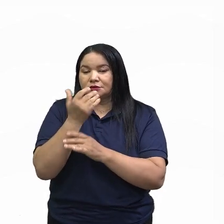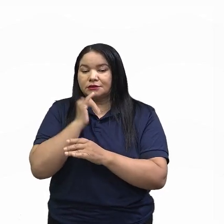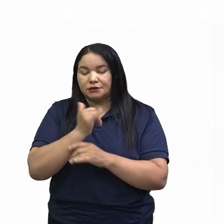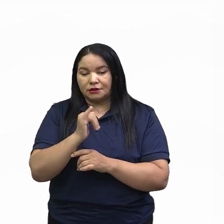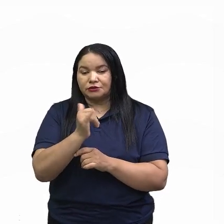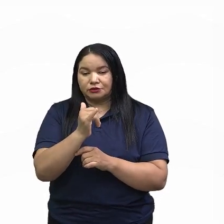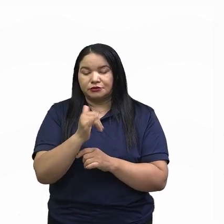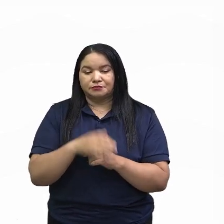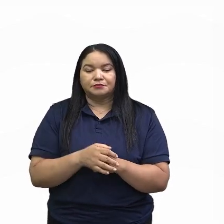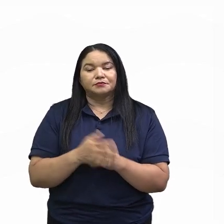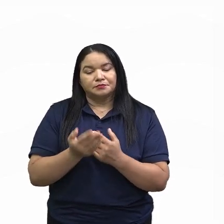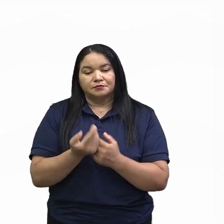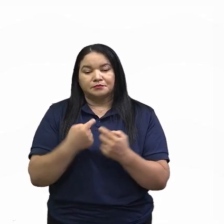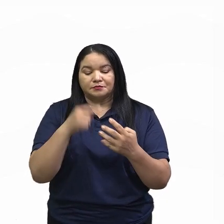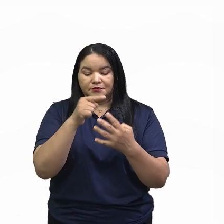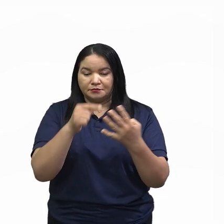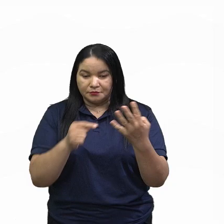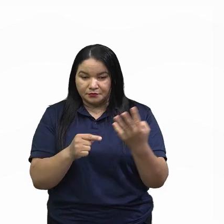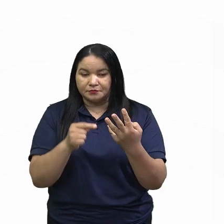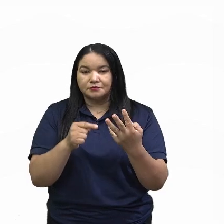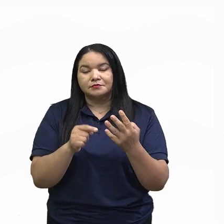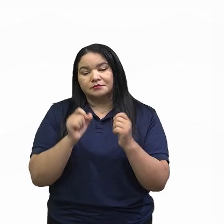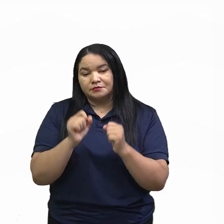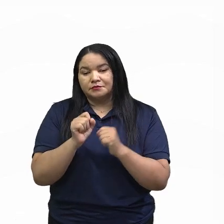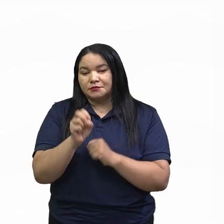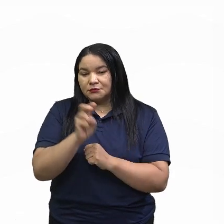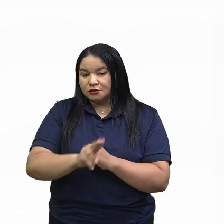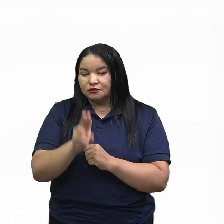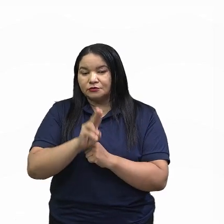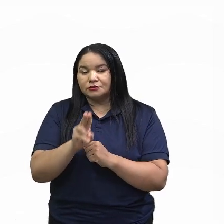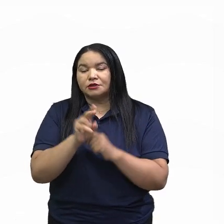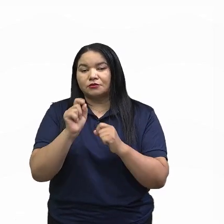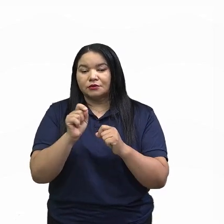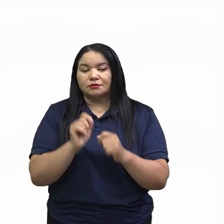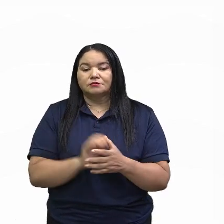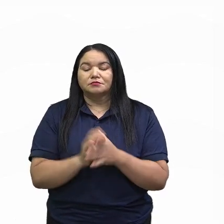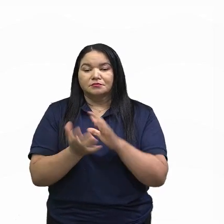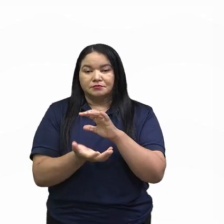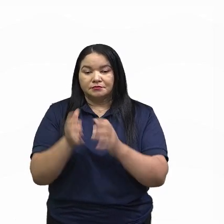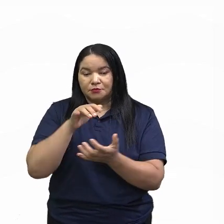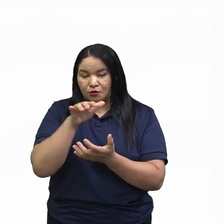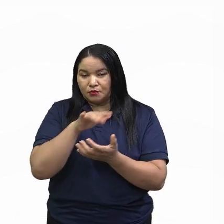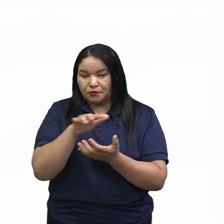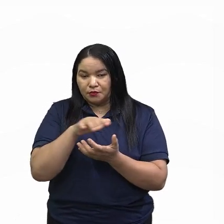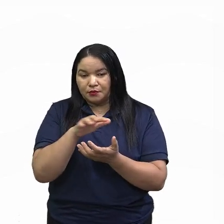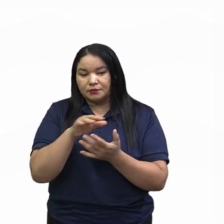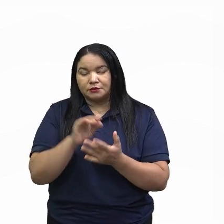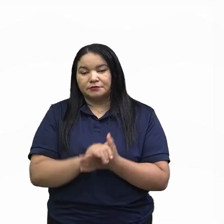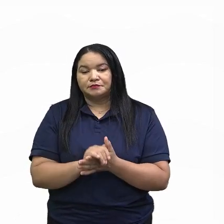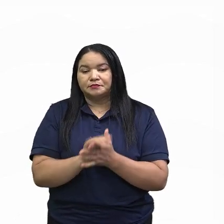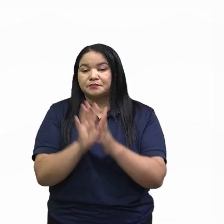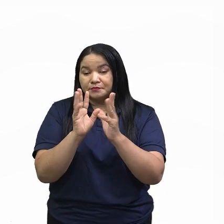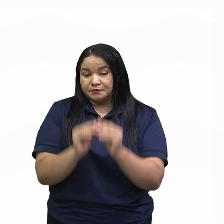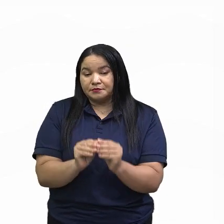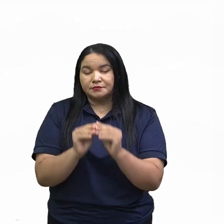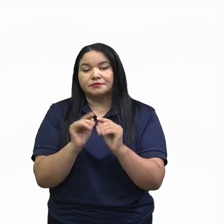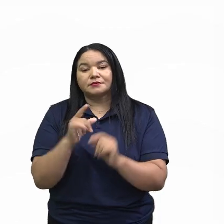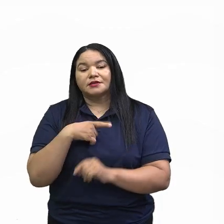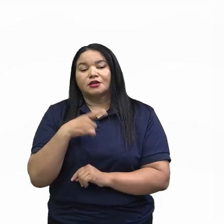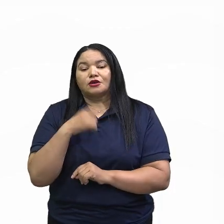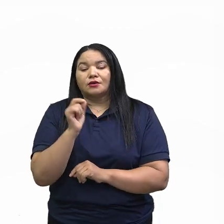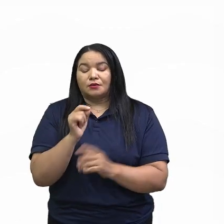Então, essas são as matérias-primas aí da nossa biomassa. Em resumo, as